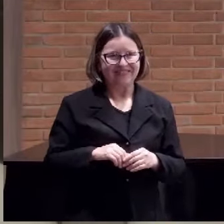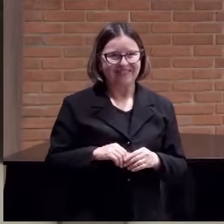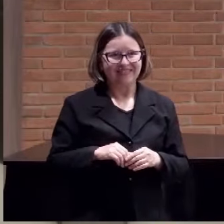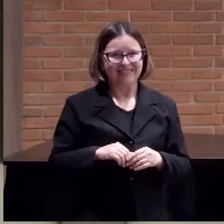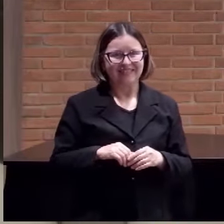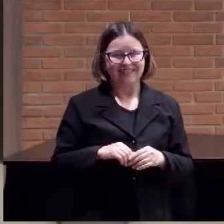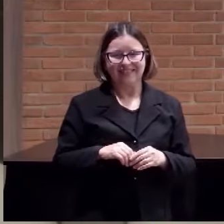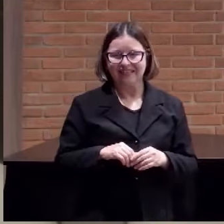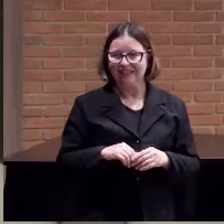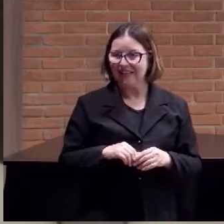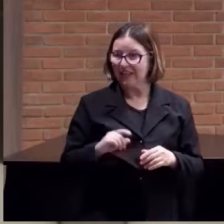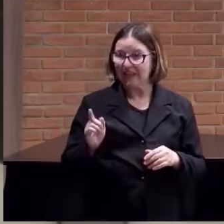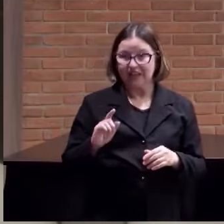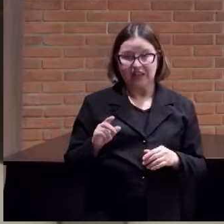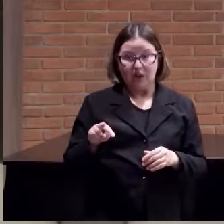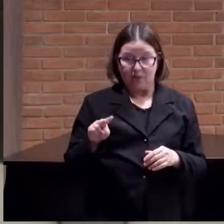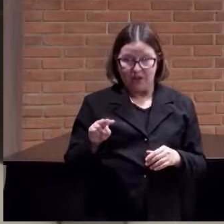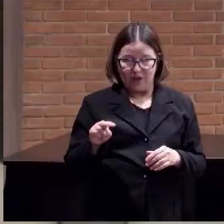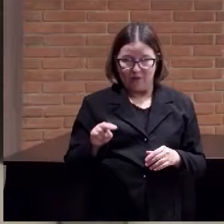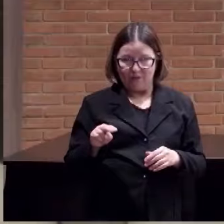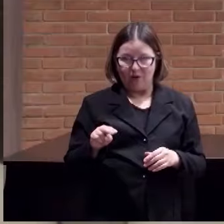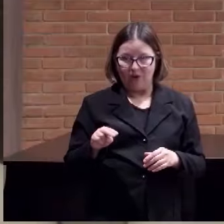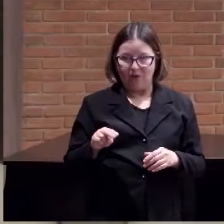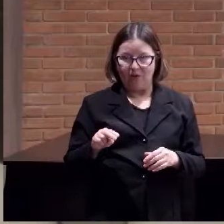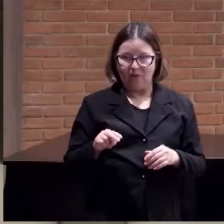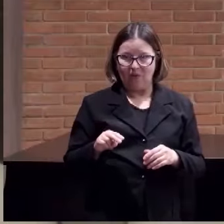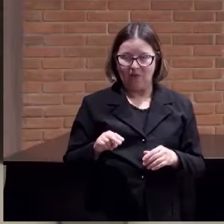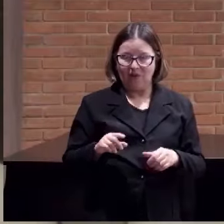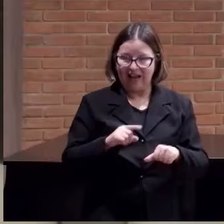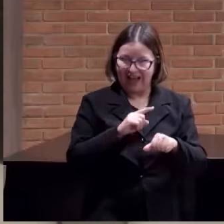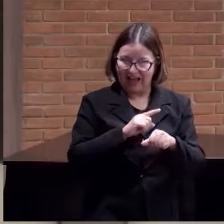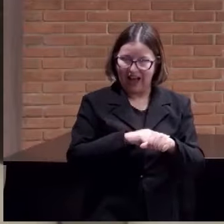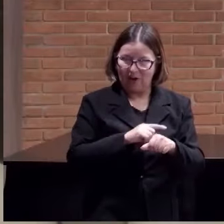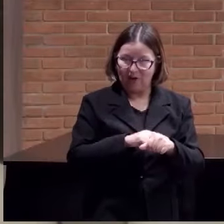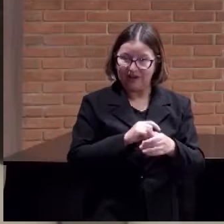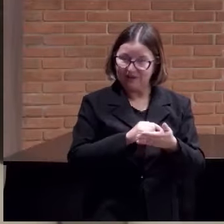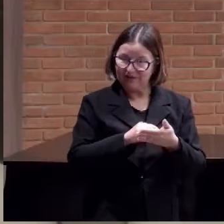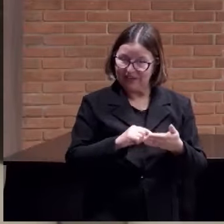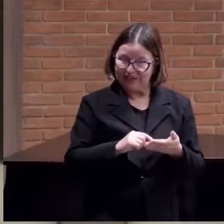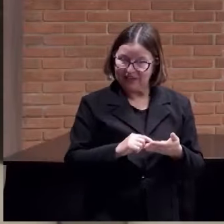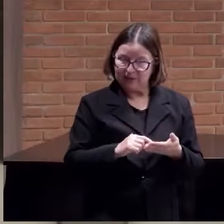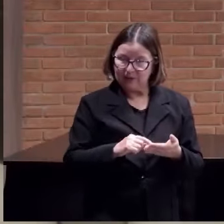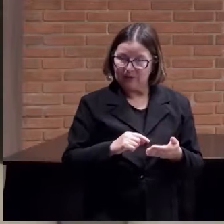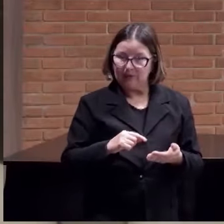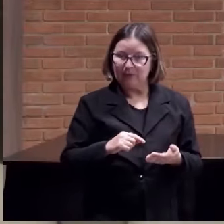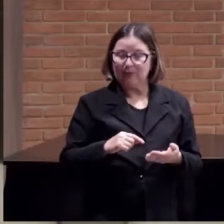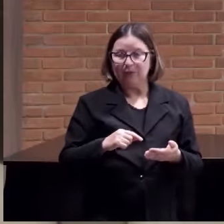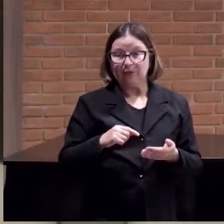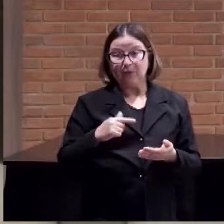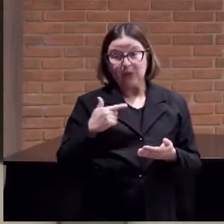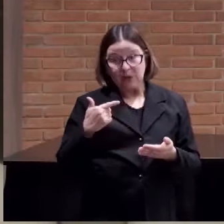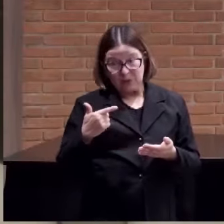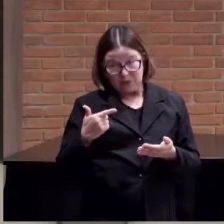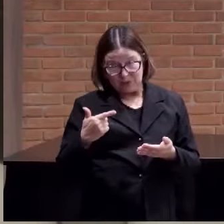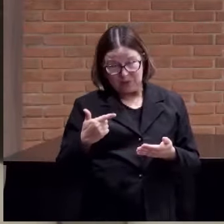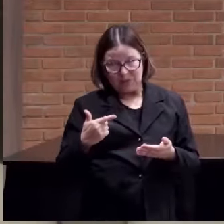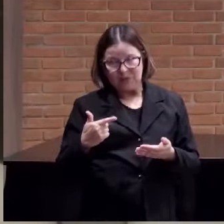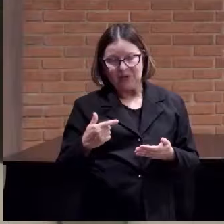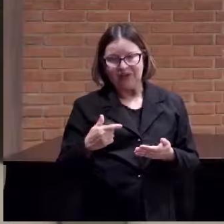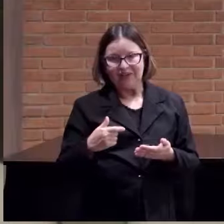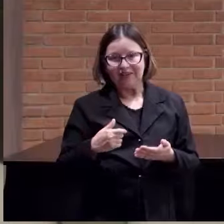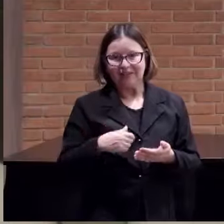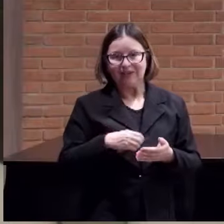a mesma hora que está no versículo 2 e no versículo 4 de João 16. Ali